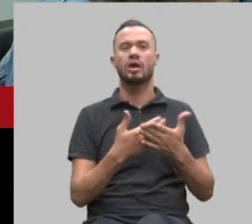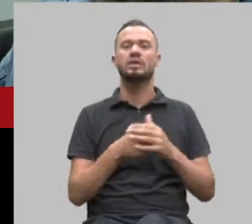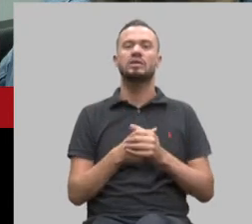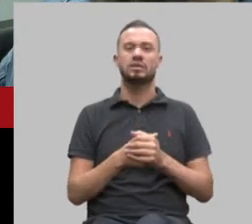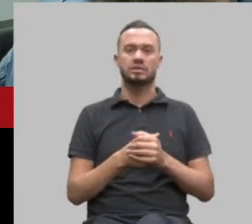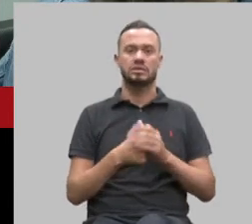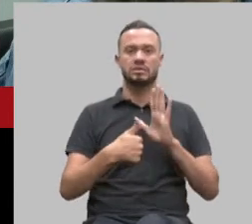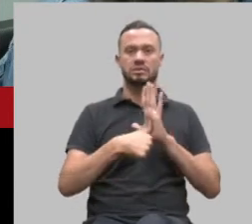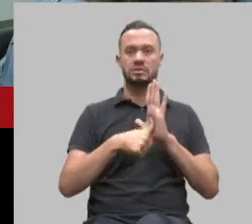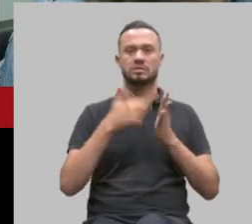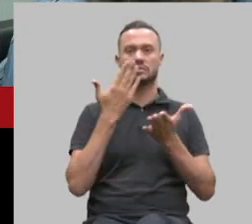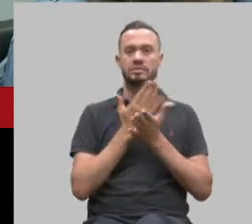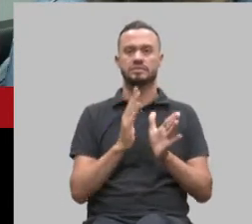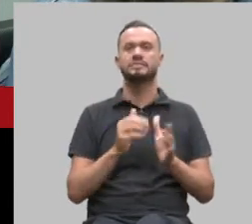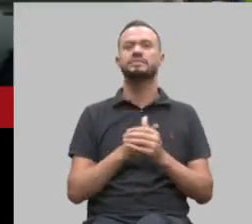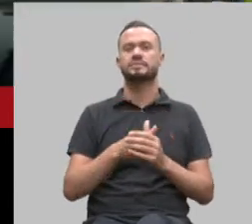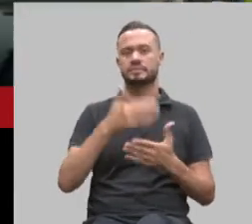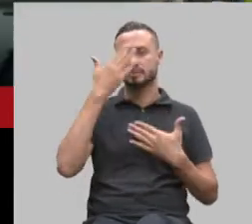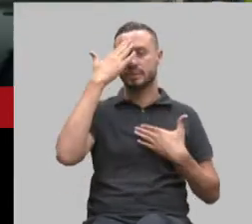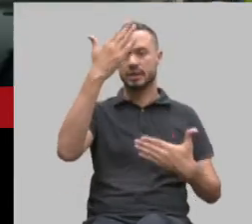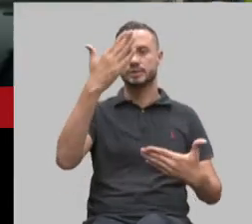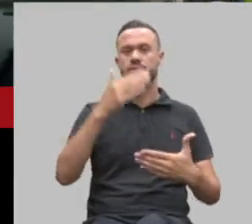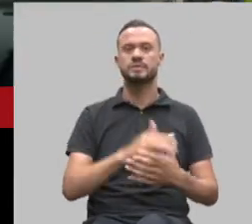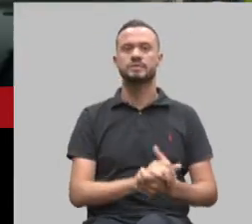melhor forma possível muito